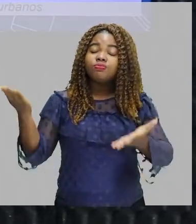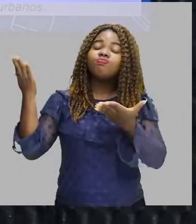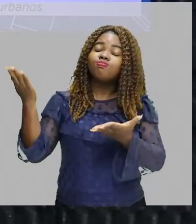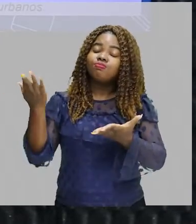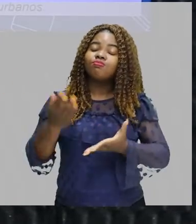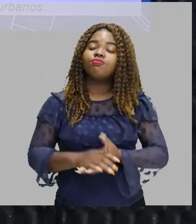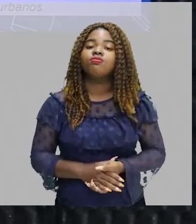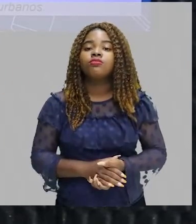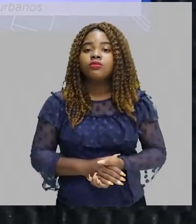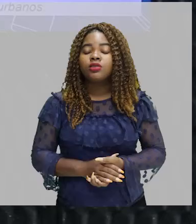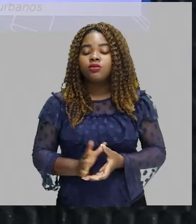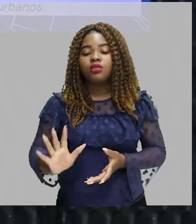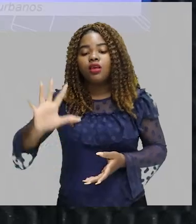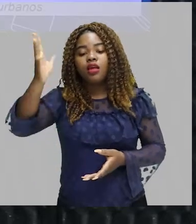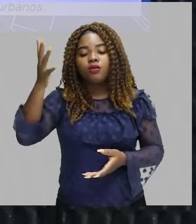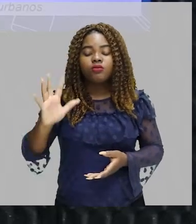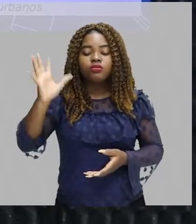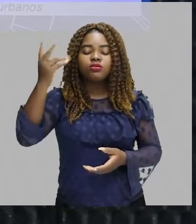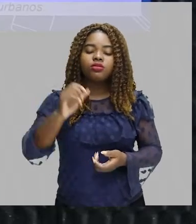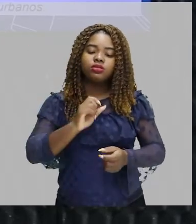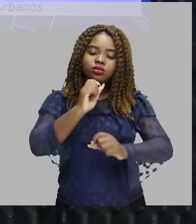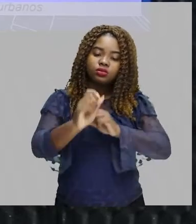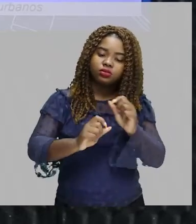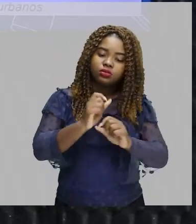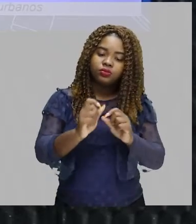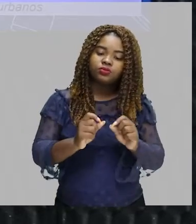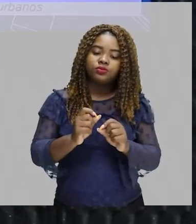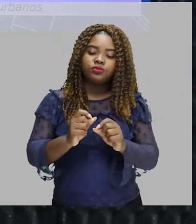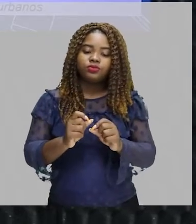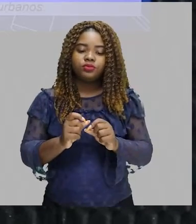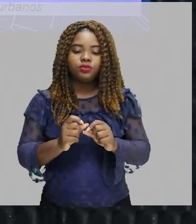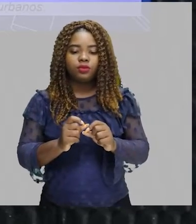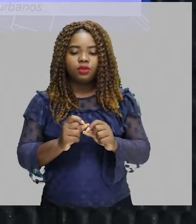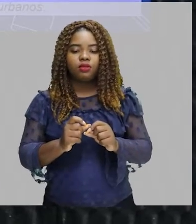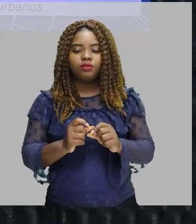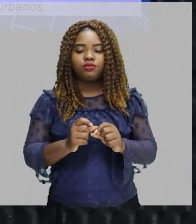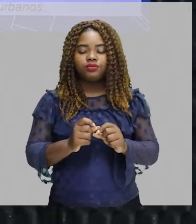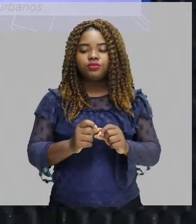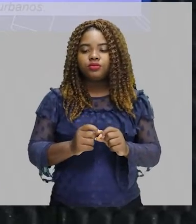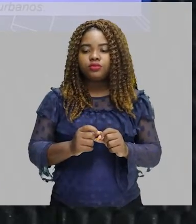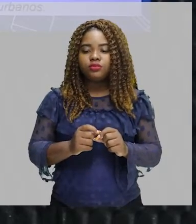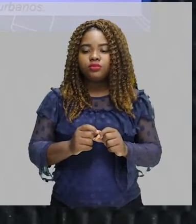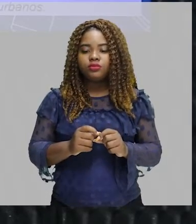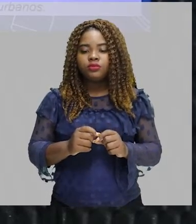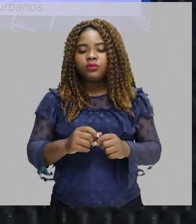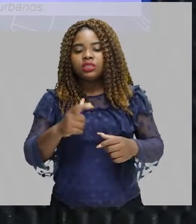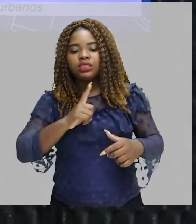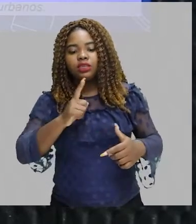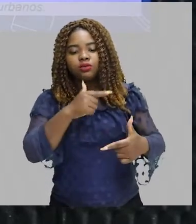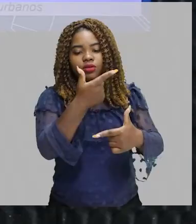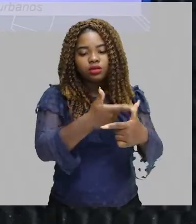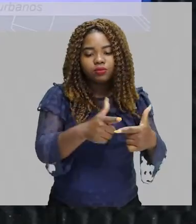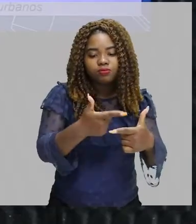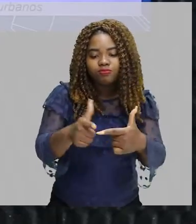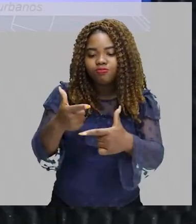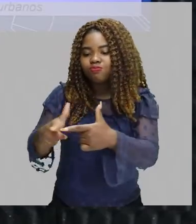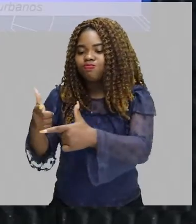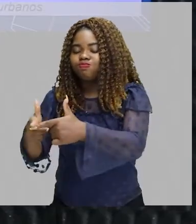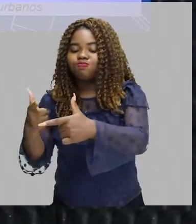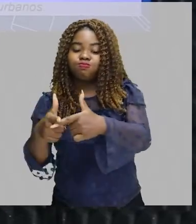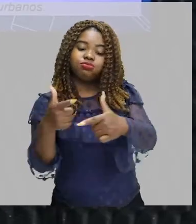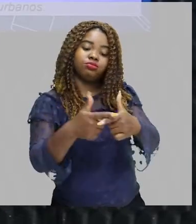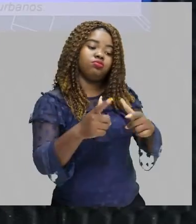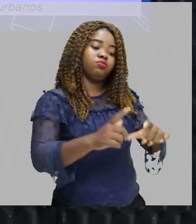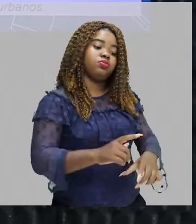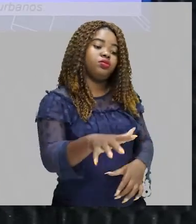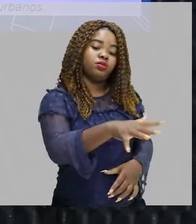ocorre de uma forma descontrolada, ele vai influenciar diretamente no crescimento desordenado dos espaços